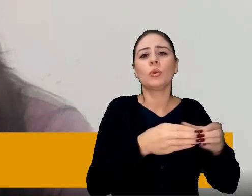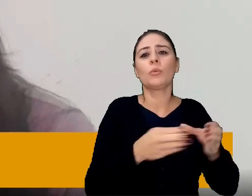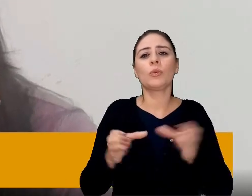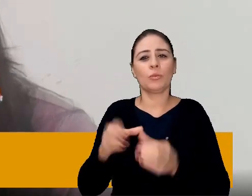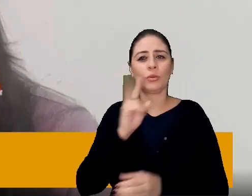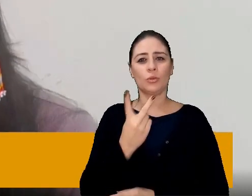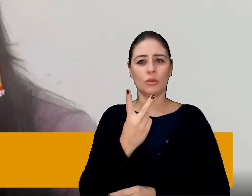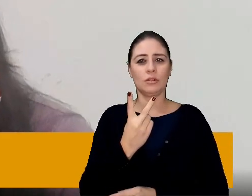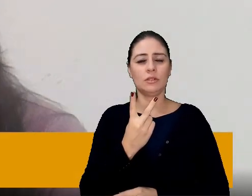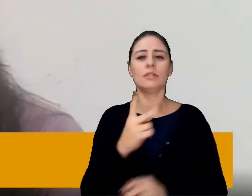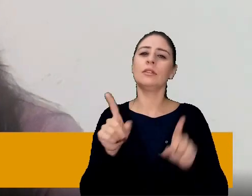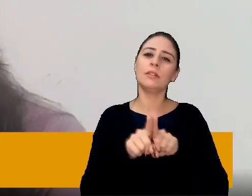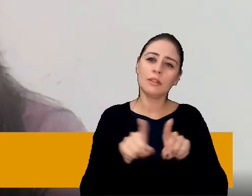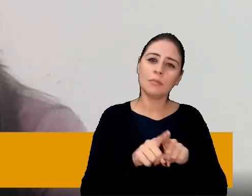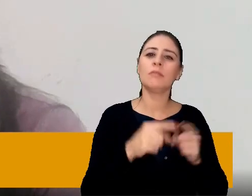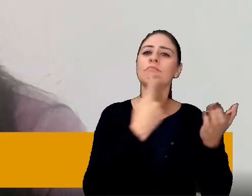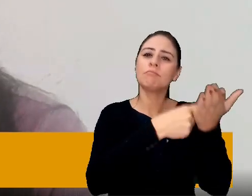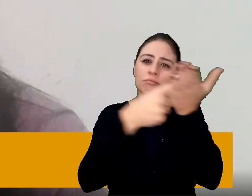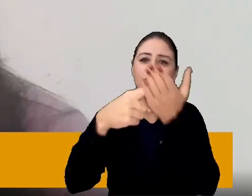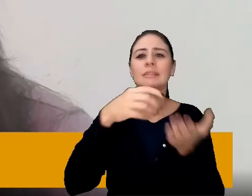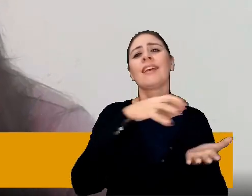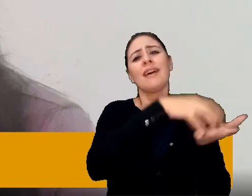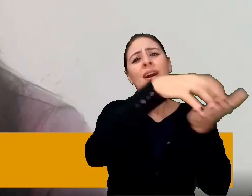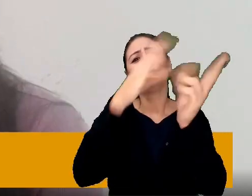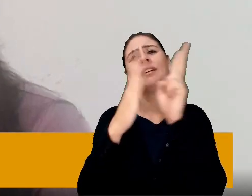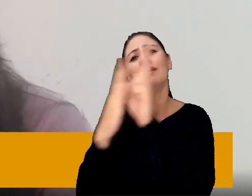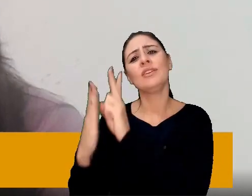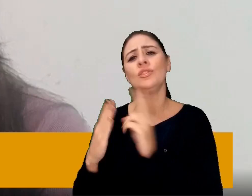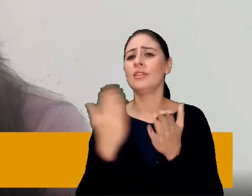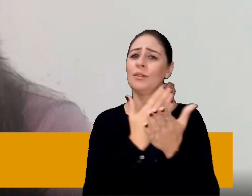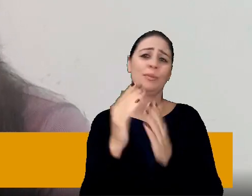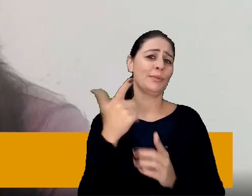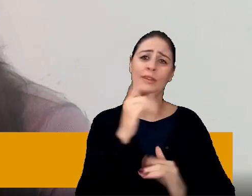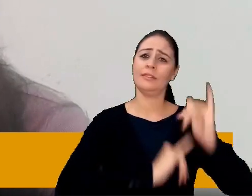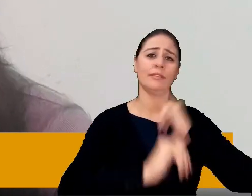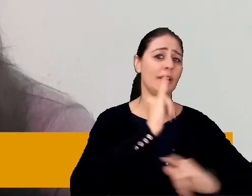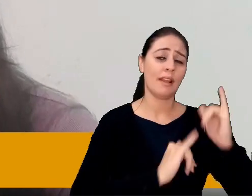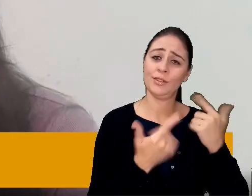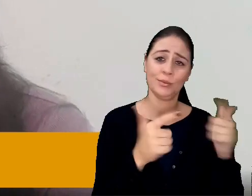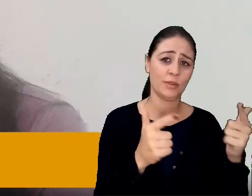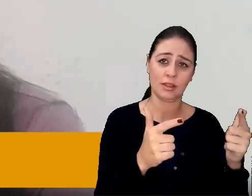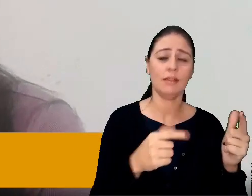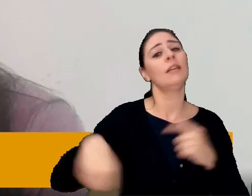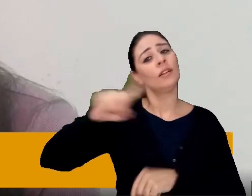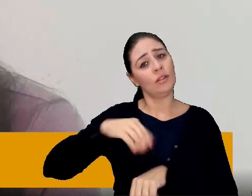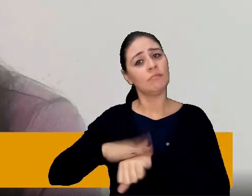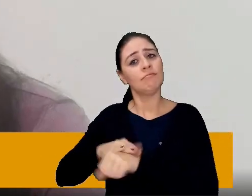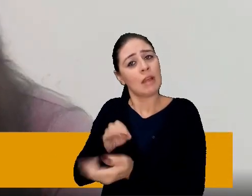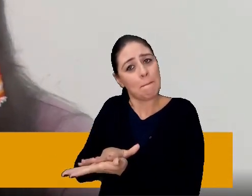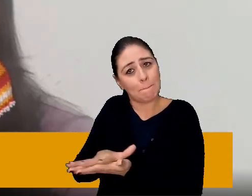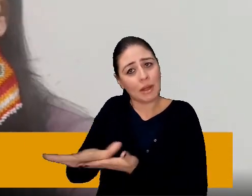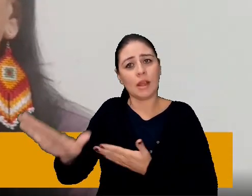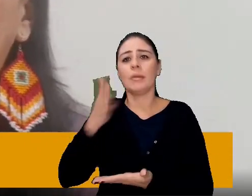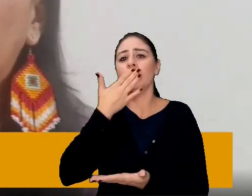montamos 2 turmas, aí depois mapeamos as aldeias do Paraná. Então, cada aldeia tem sua realidade. Tem aldeia que não tem